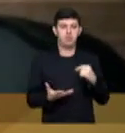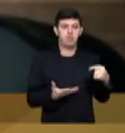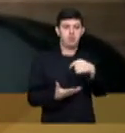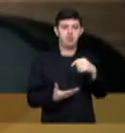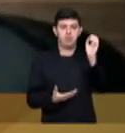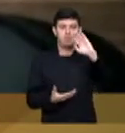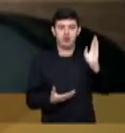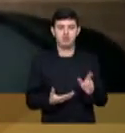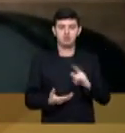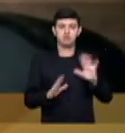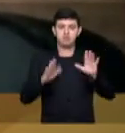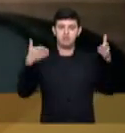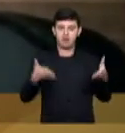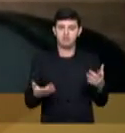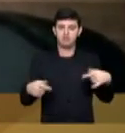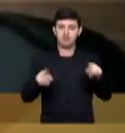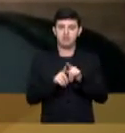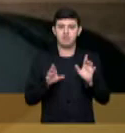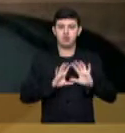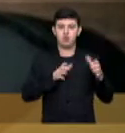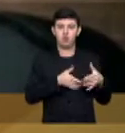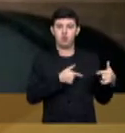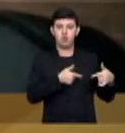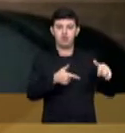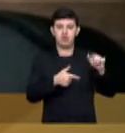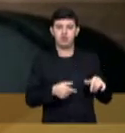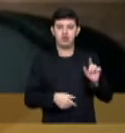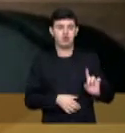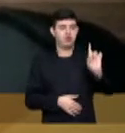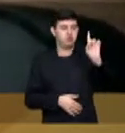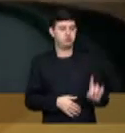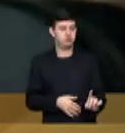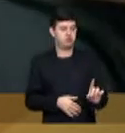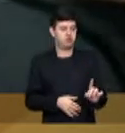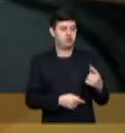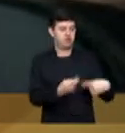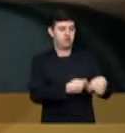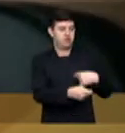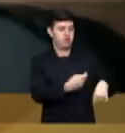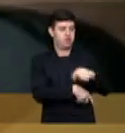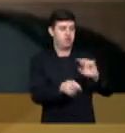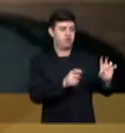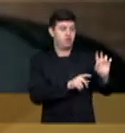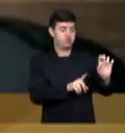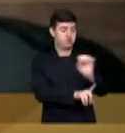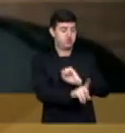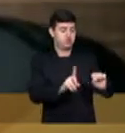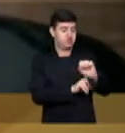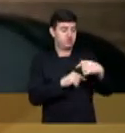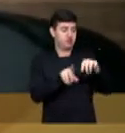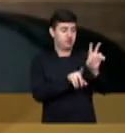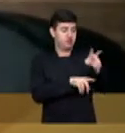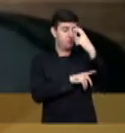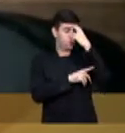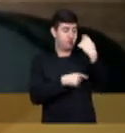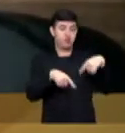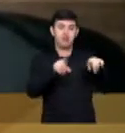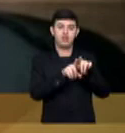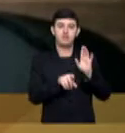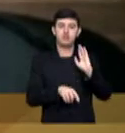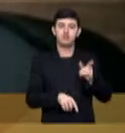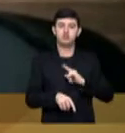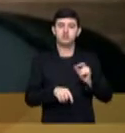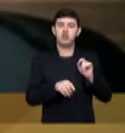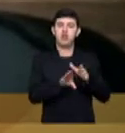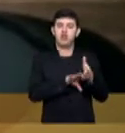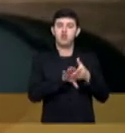faz parte. O Comitê de Direitos Econômicos, Sociais e Culturais, por exemplo, recomendou